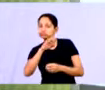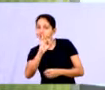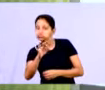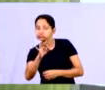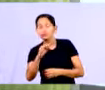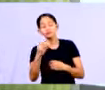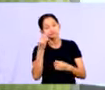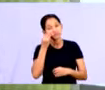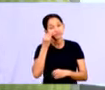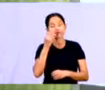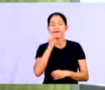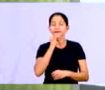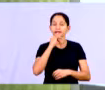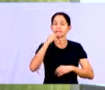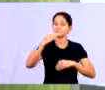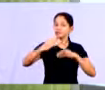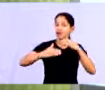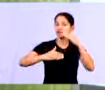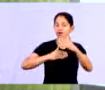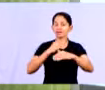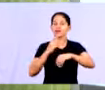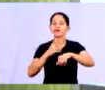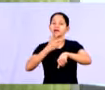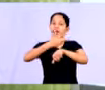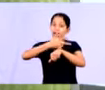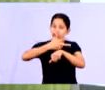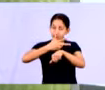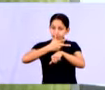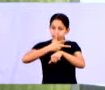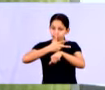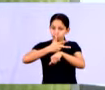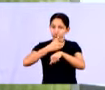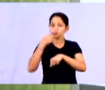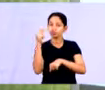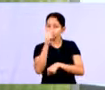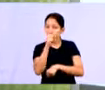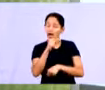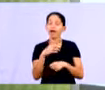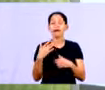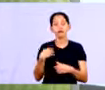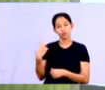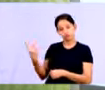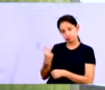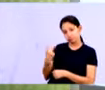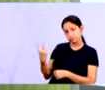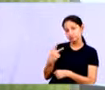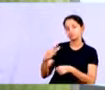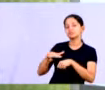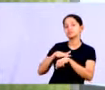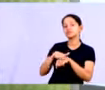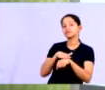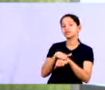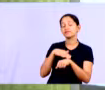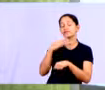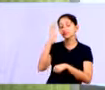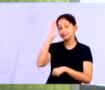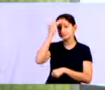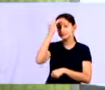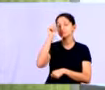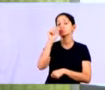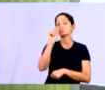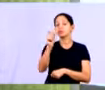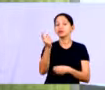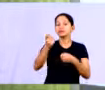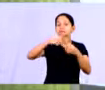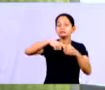mercado. Durante o período que vocês assistiram à externa, eu conversava com a professora Denise e a gente também precisa entender assim que retorno está